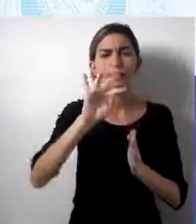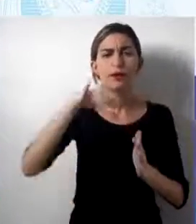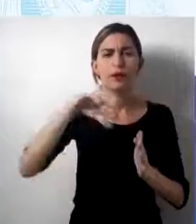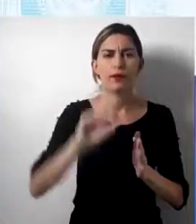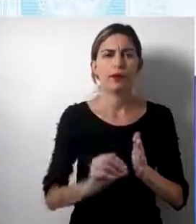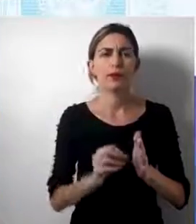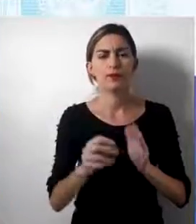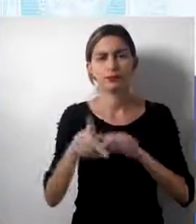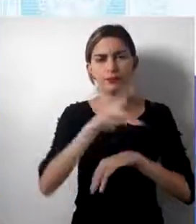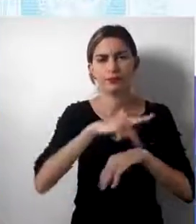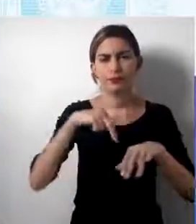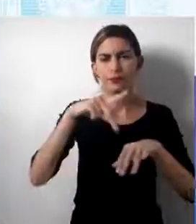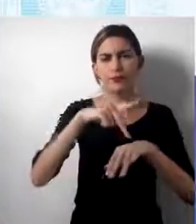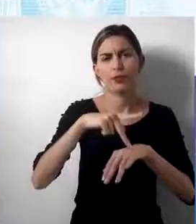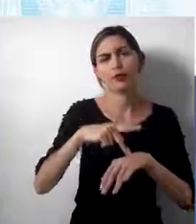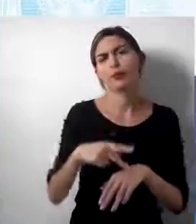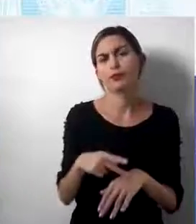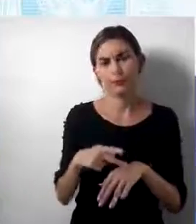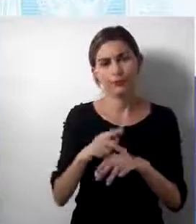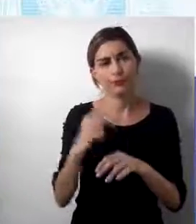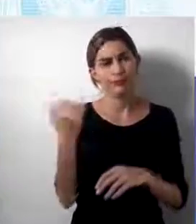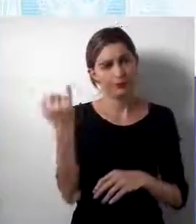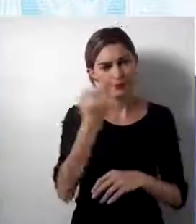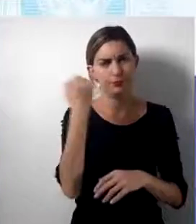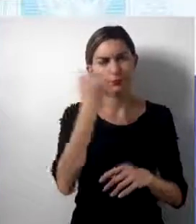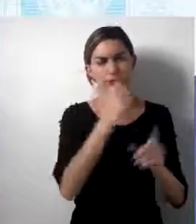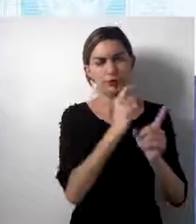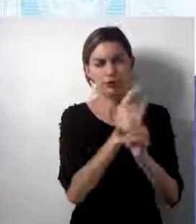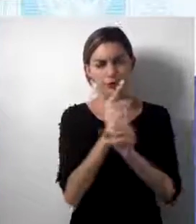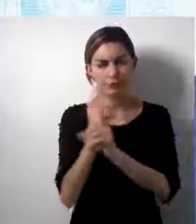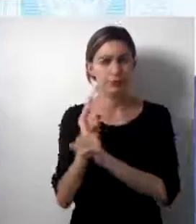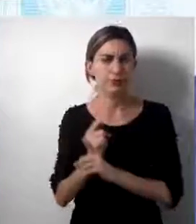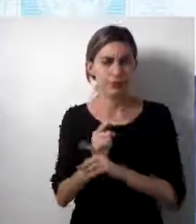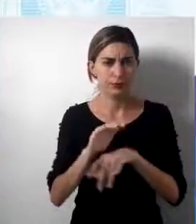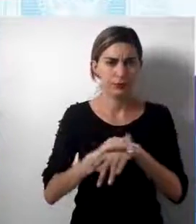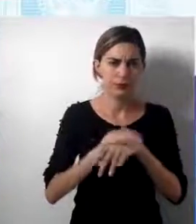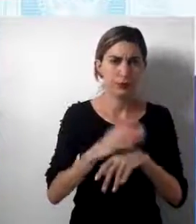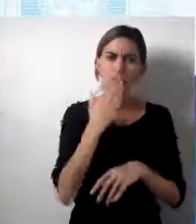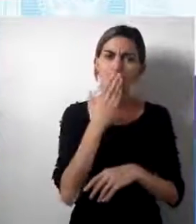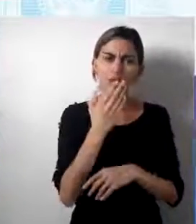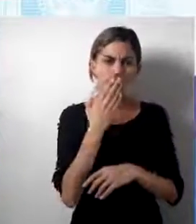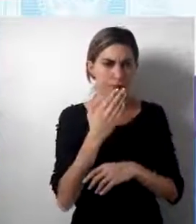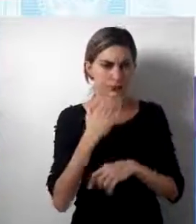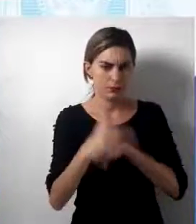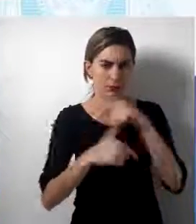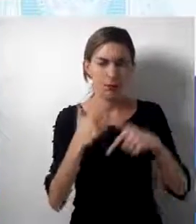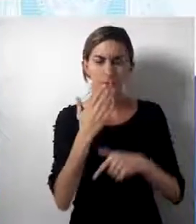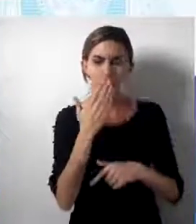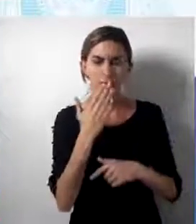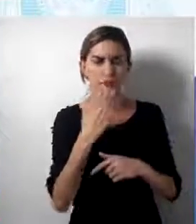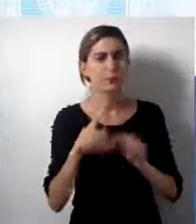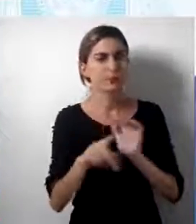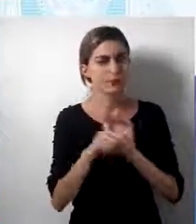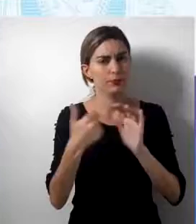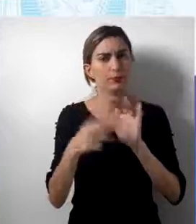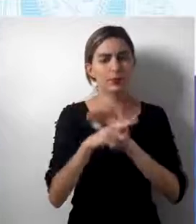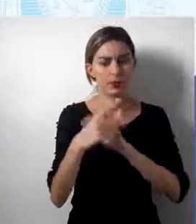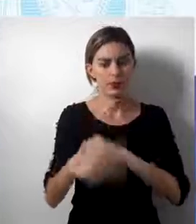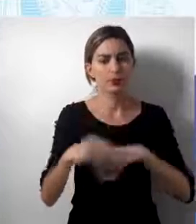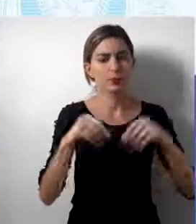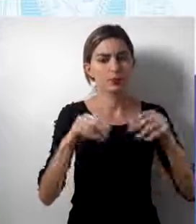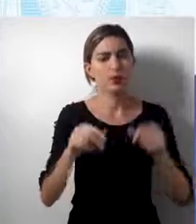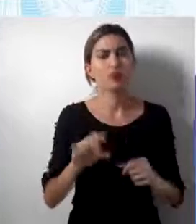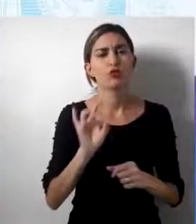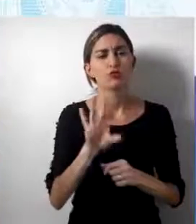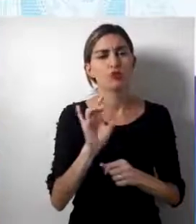país. Então, é importante a gente identificar que a mão de obra indígena, ela presente no